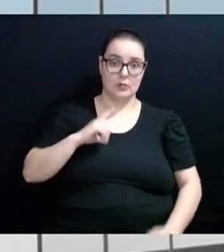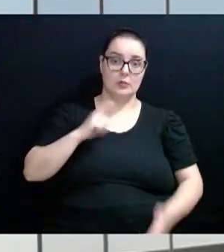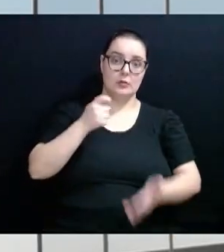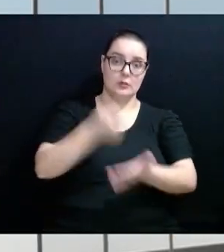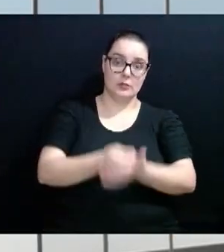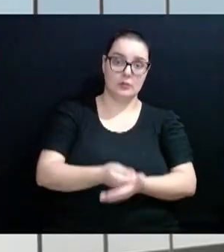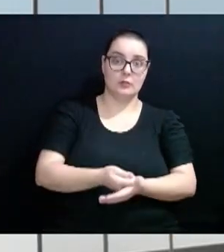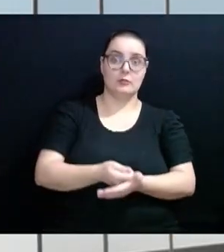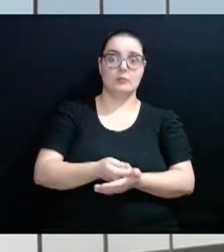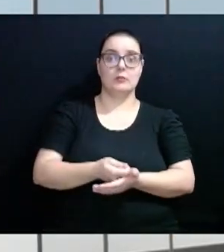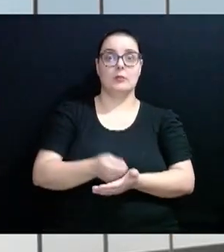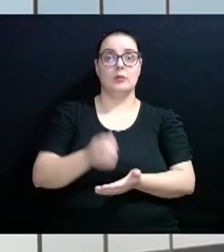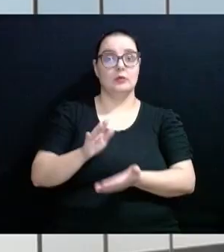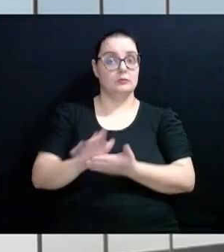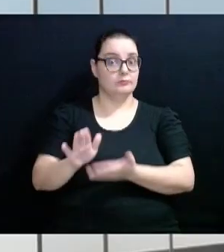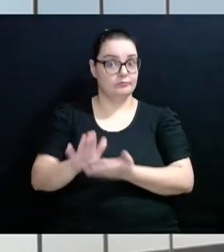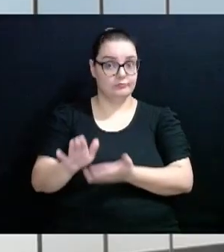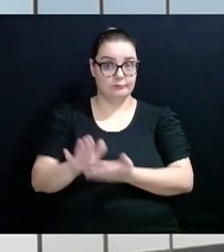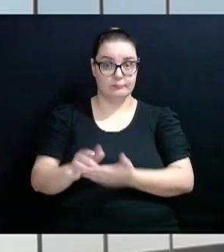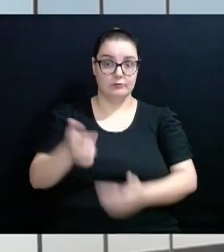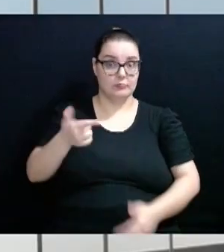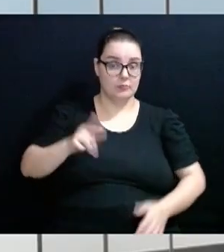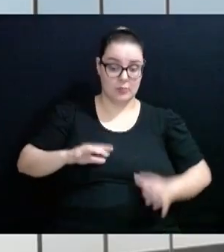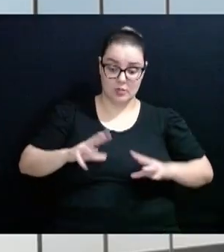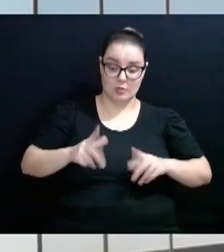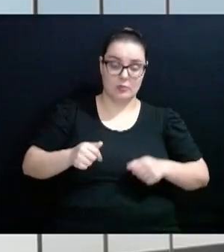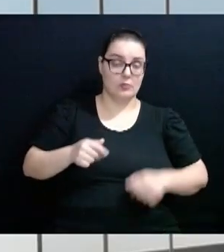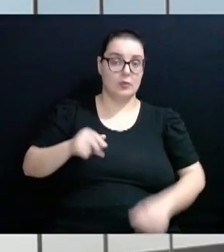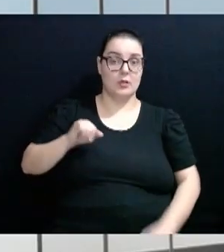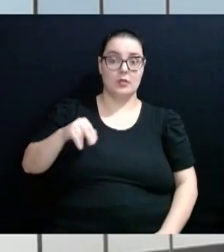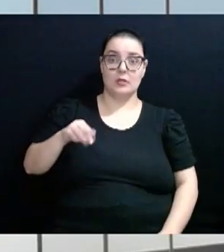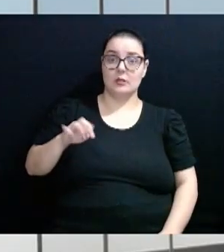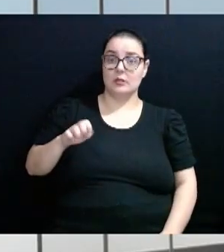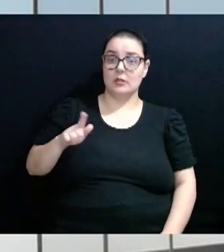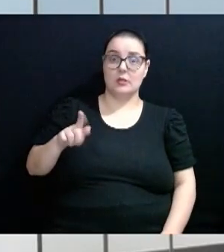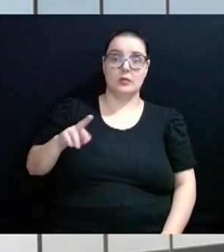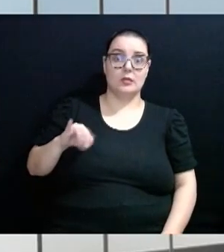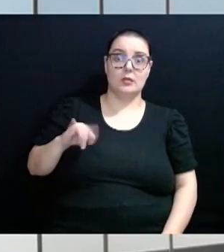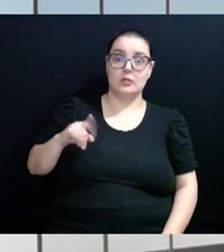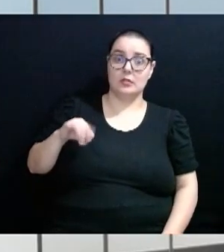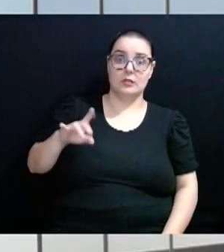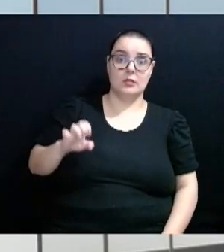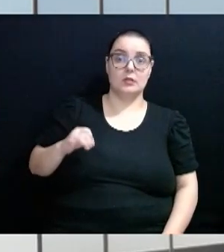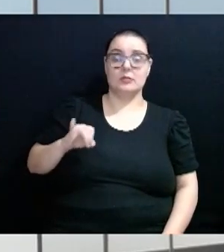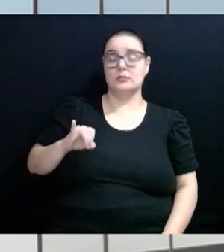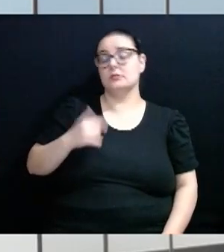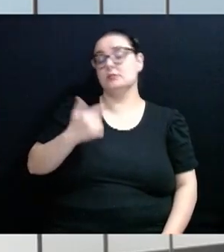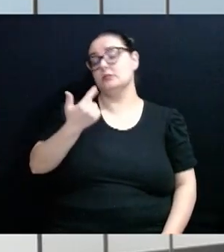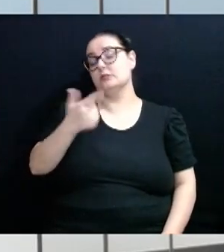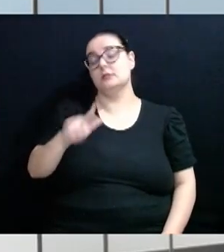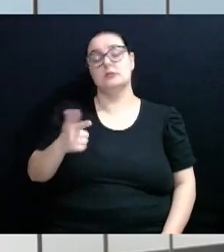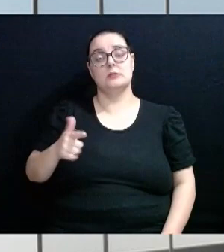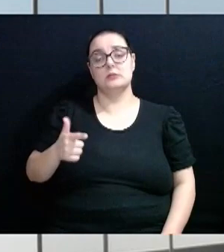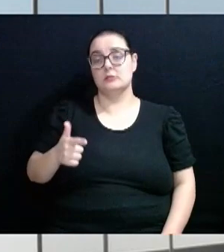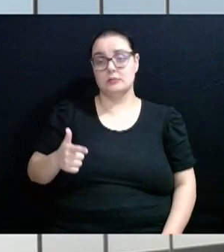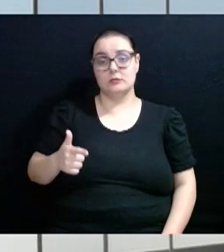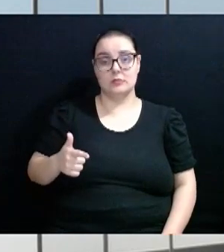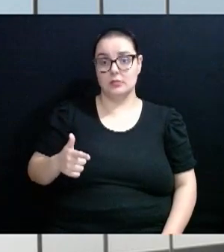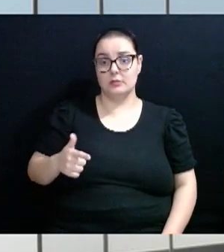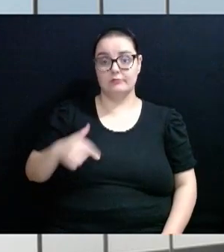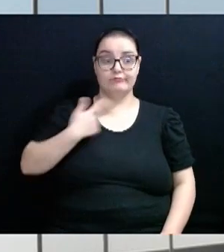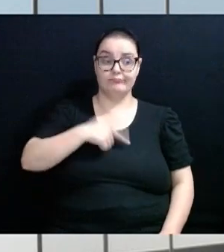para manter a sua integridade. Por quê? Porque se a gente não mantiver a integridade, a gente não está colocando